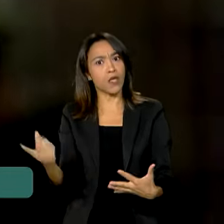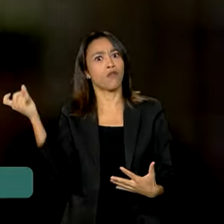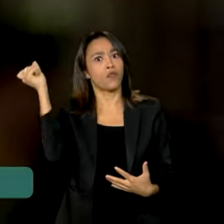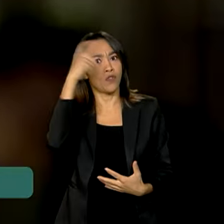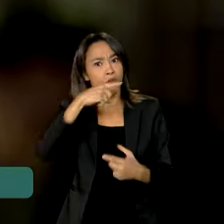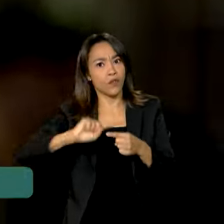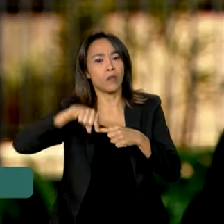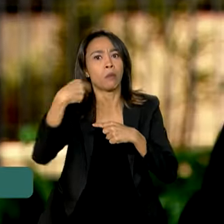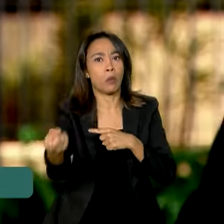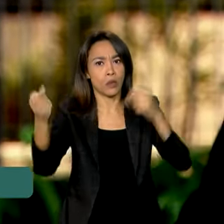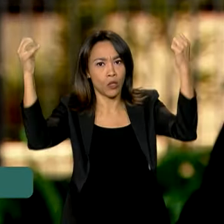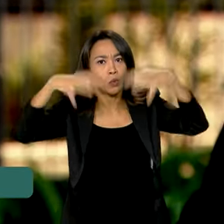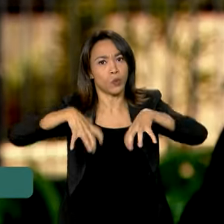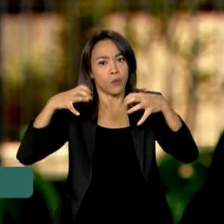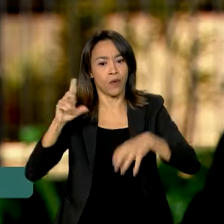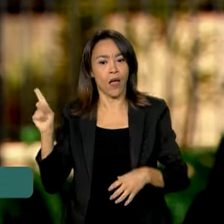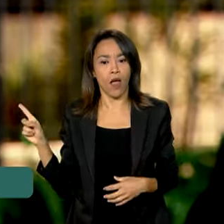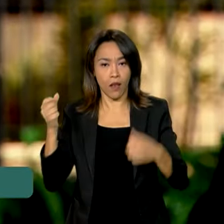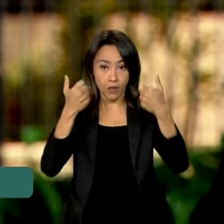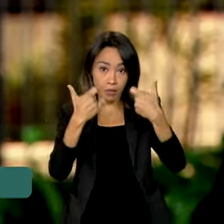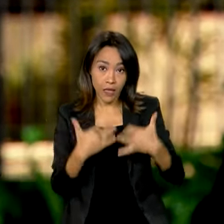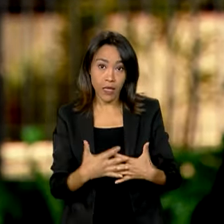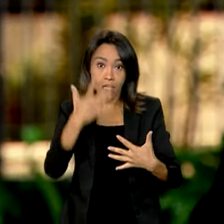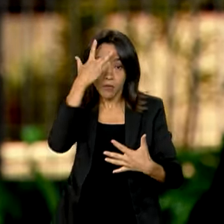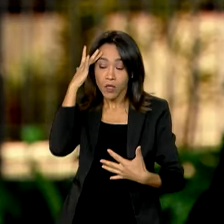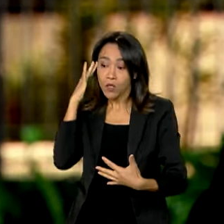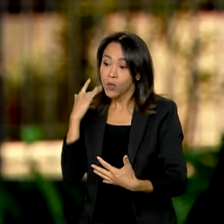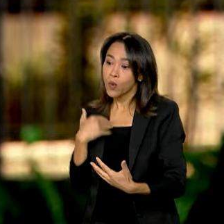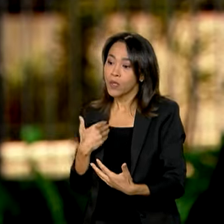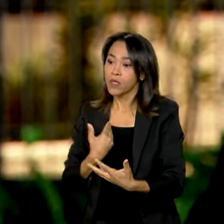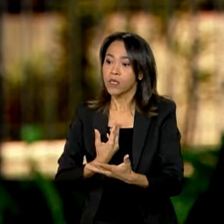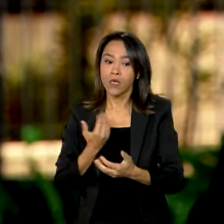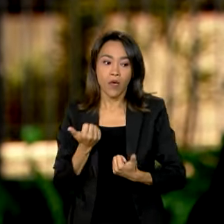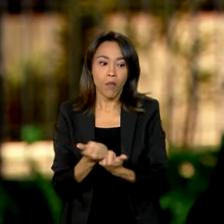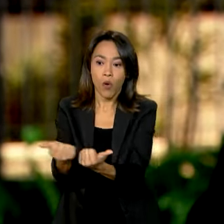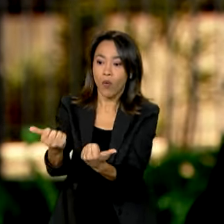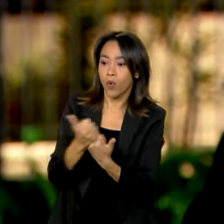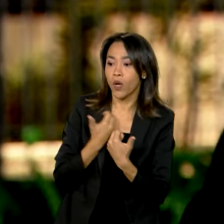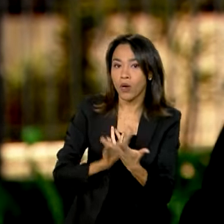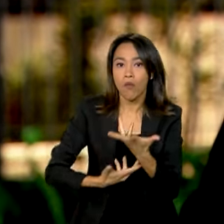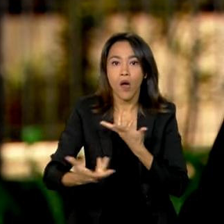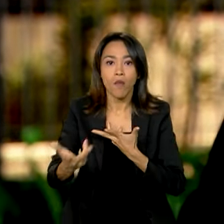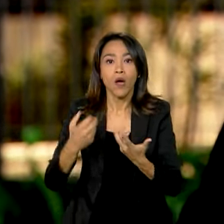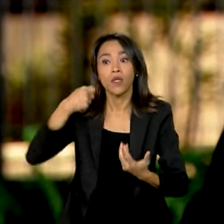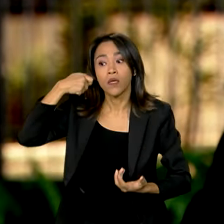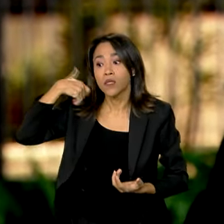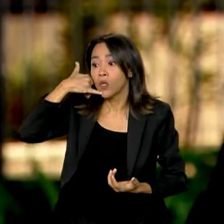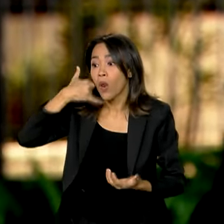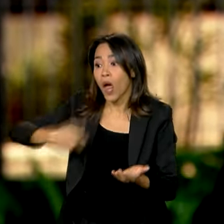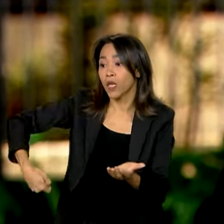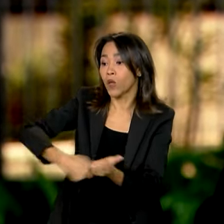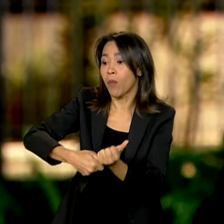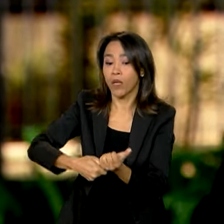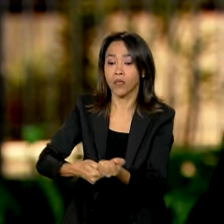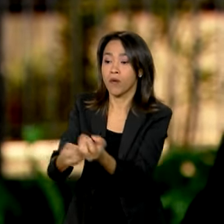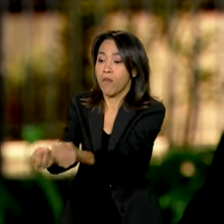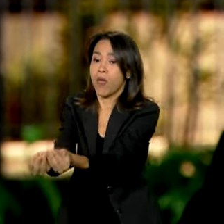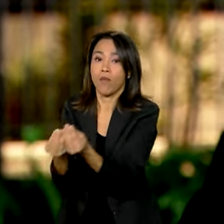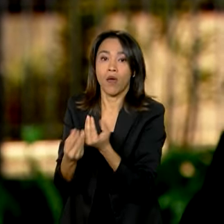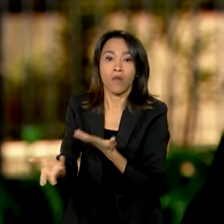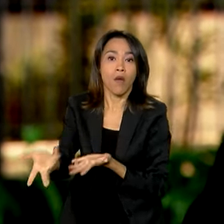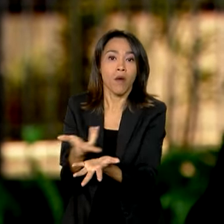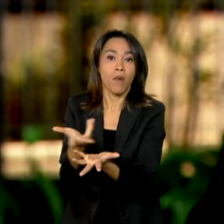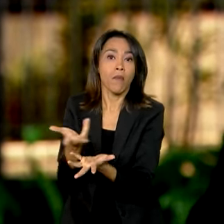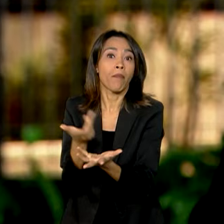após as chuvas. O pessoal estava se revezando, emprestando tomadas para carregar os celulares, ter algum meio